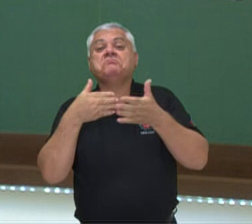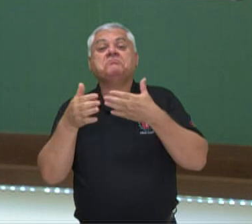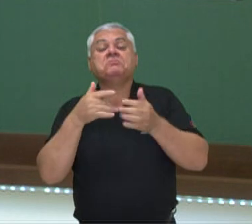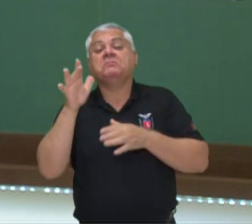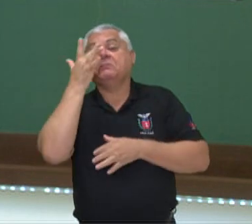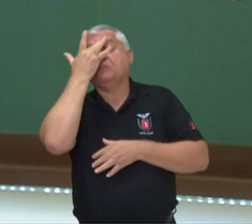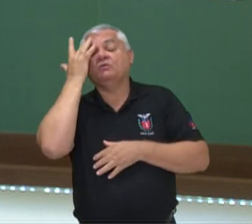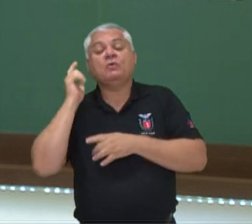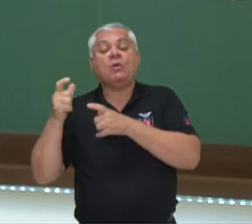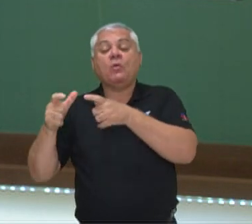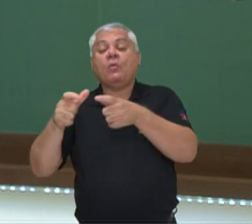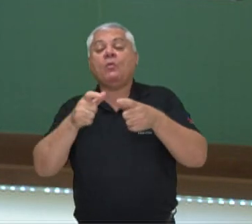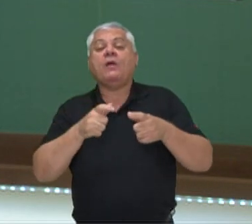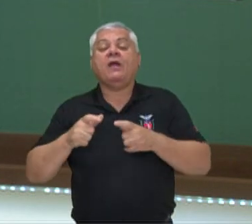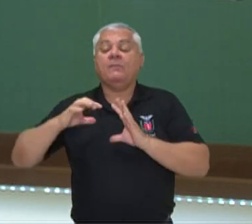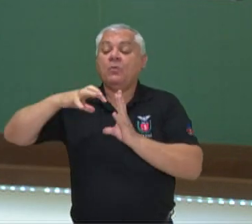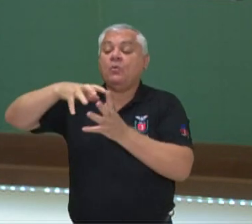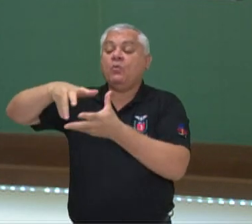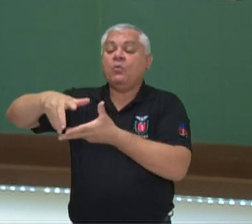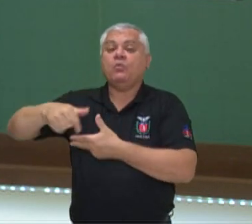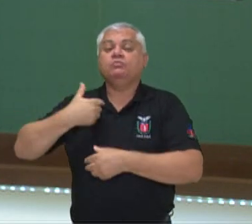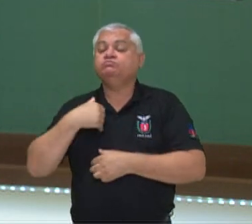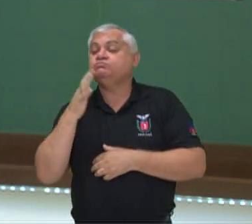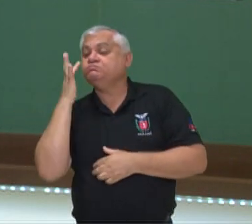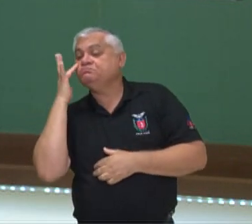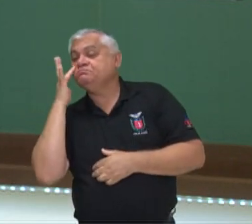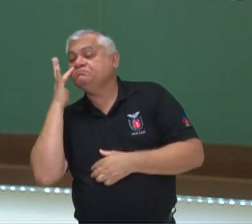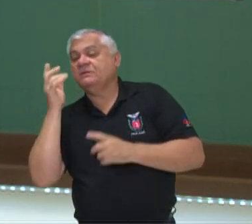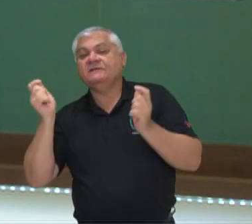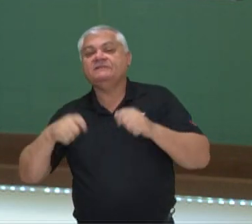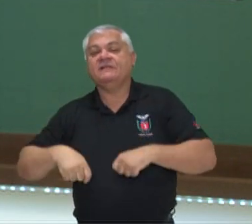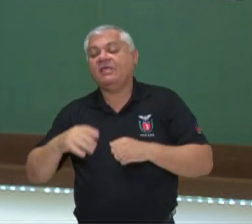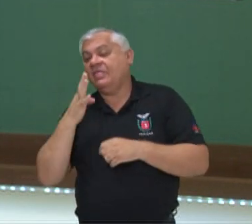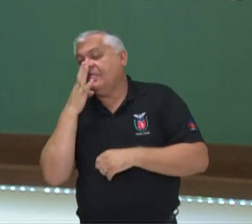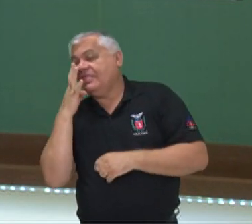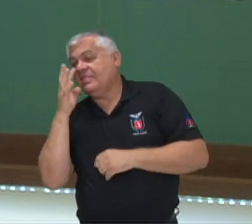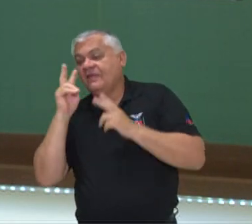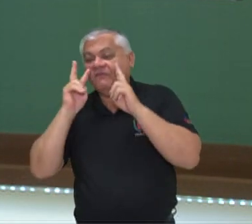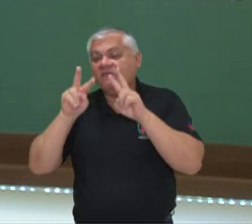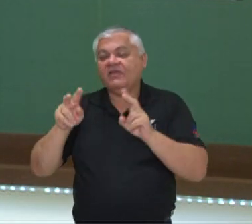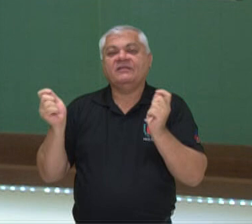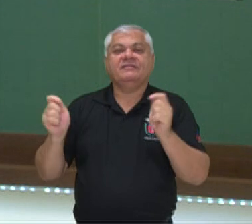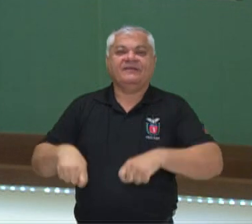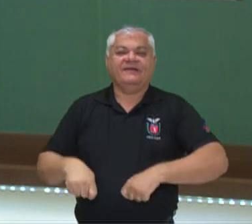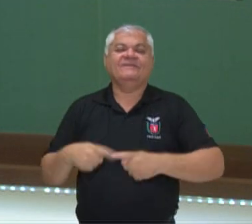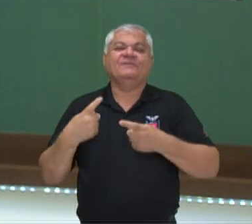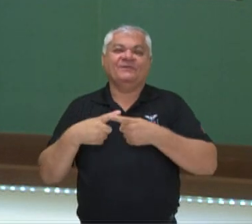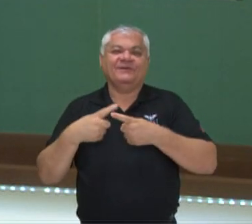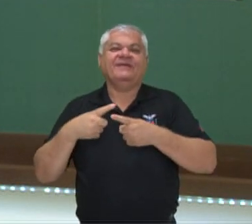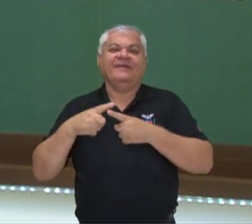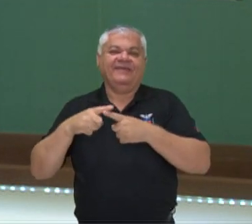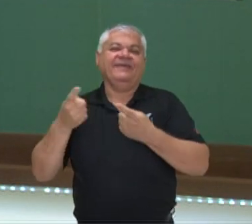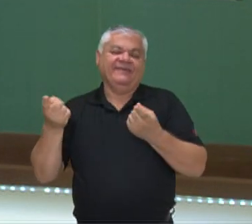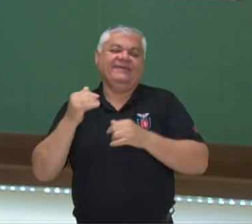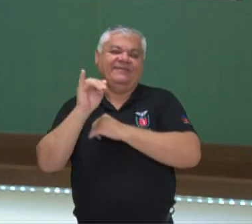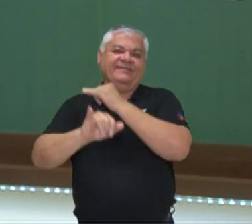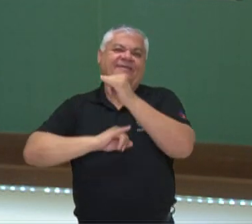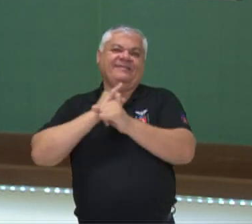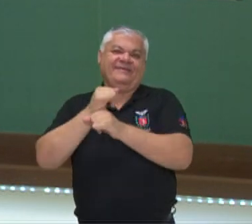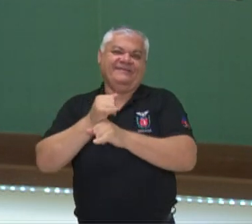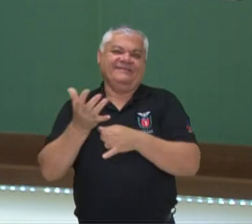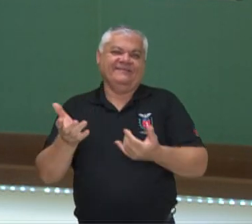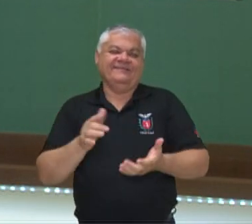em qualquer momento no planeta, tinha acesso enquanto os jogos estavam sendo transmitidos via internet,